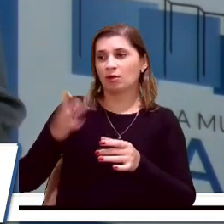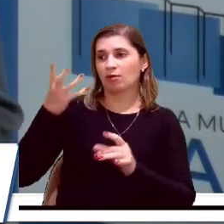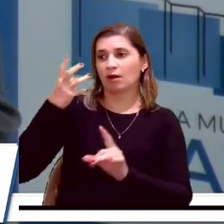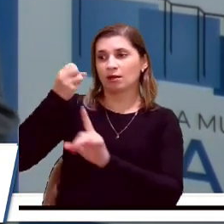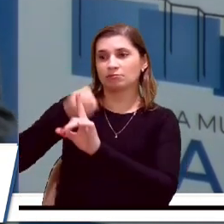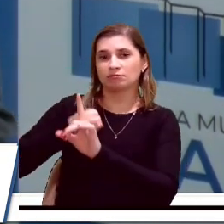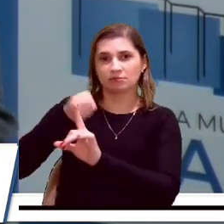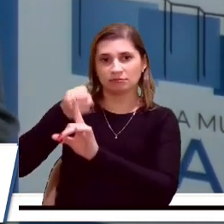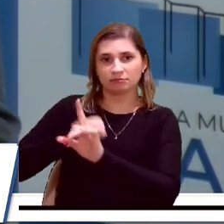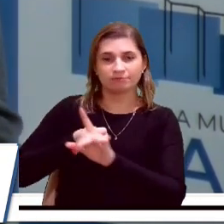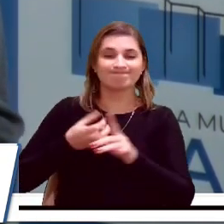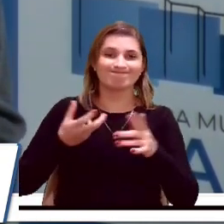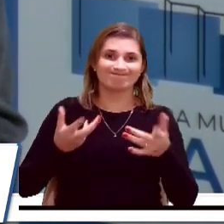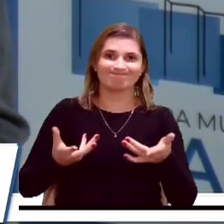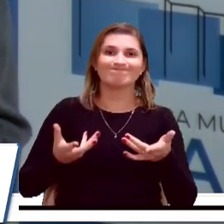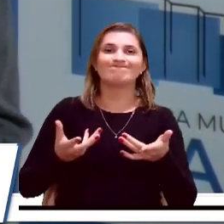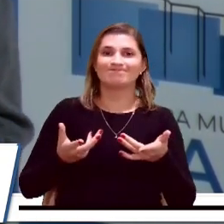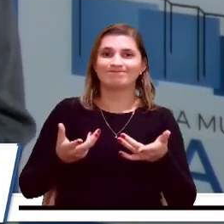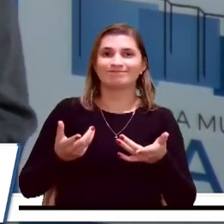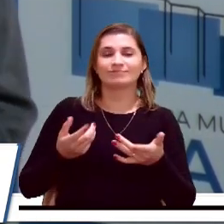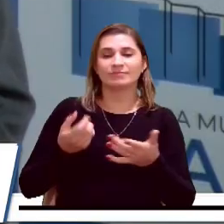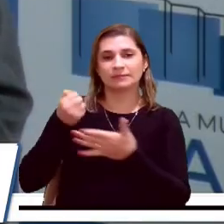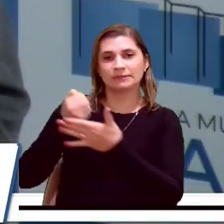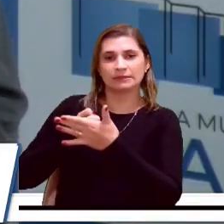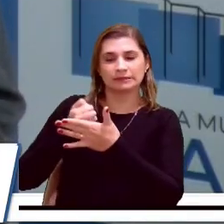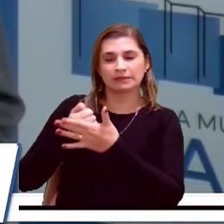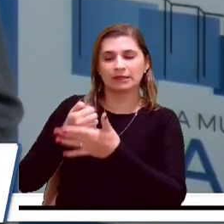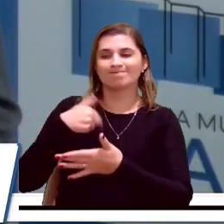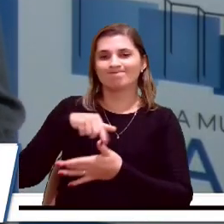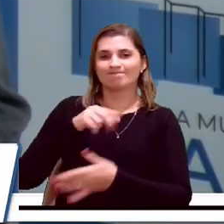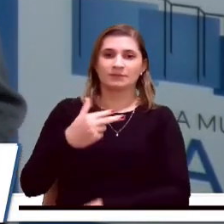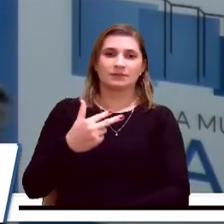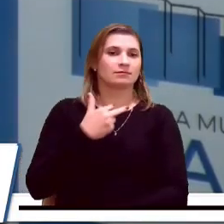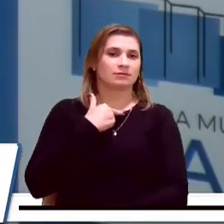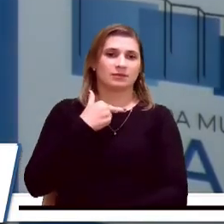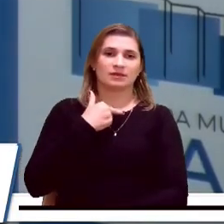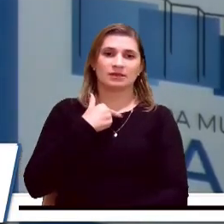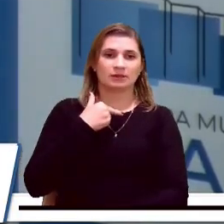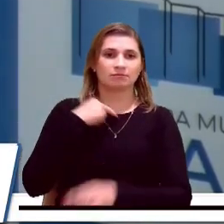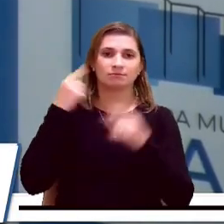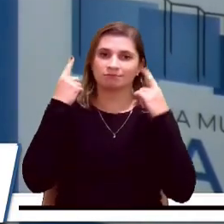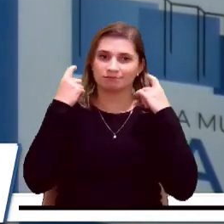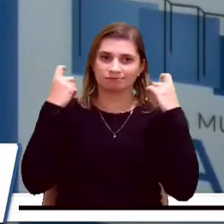pessoa, ninguém pode ser tratado com agressividade.